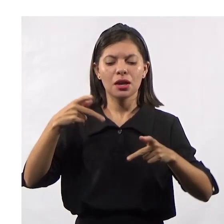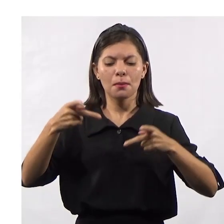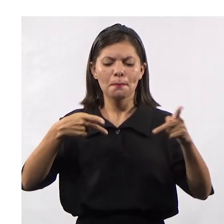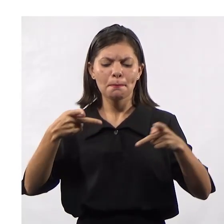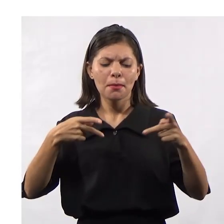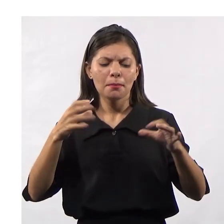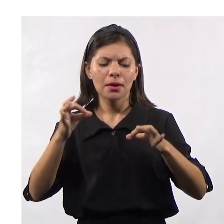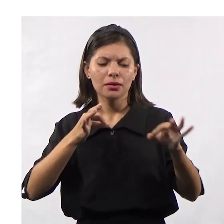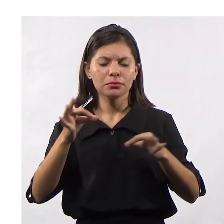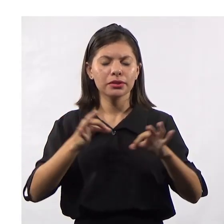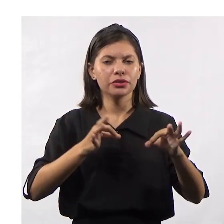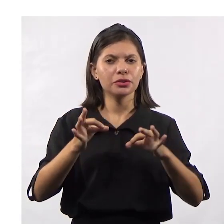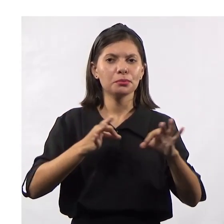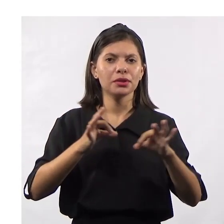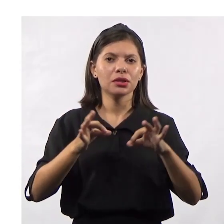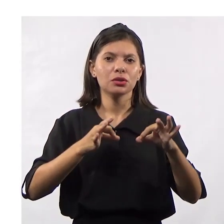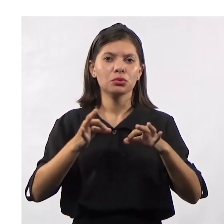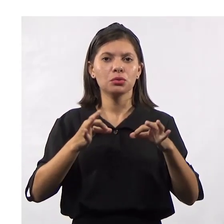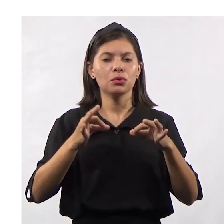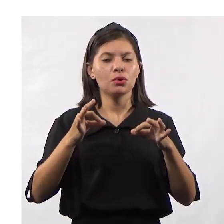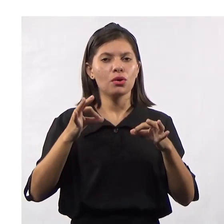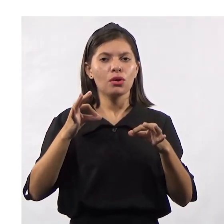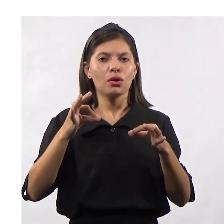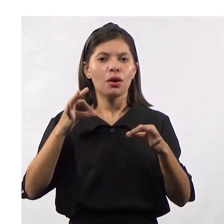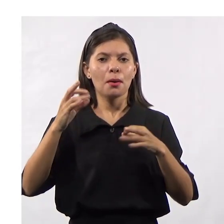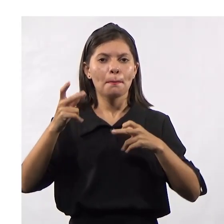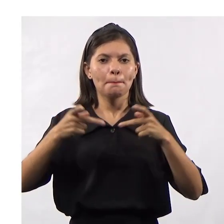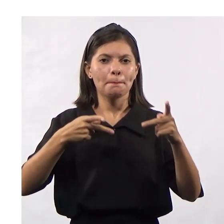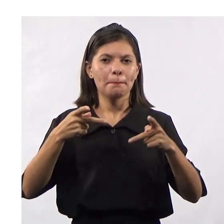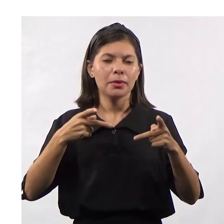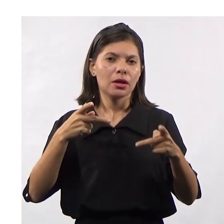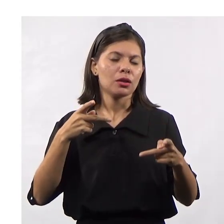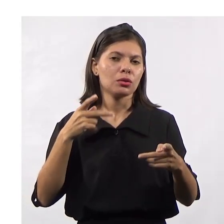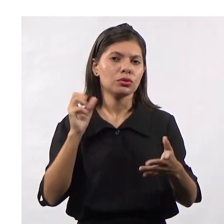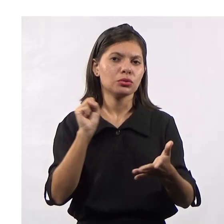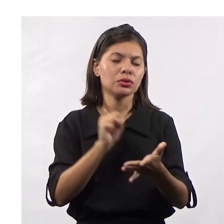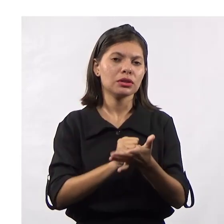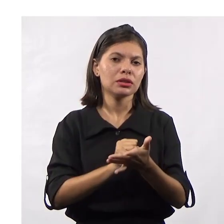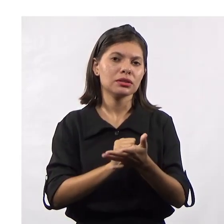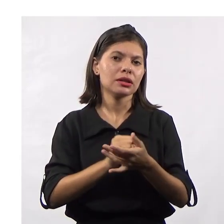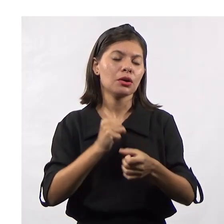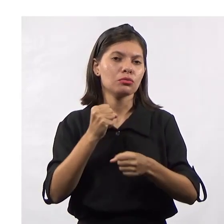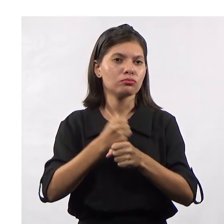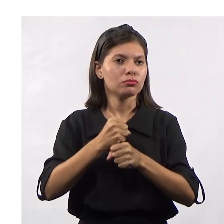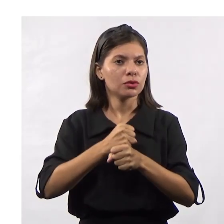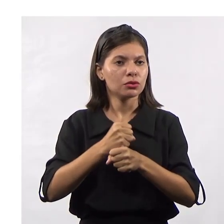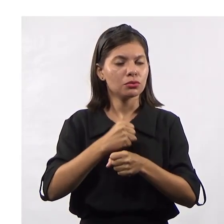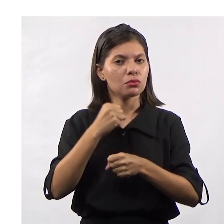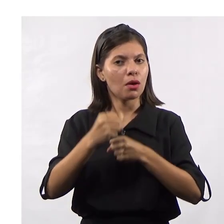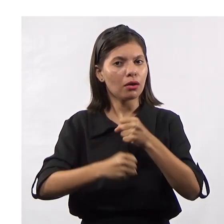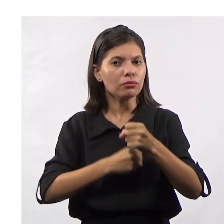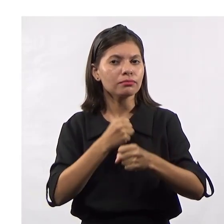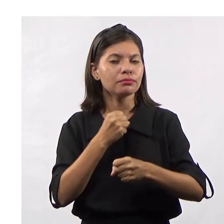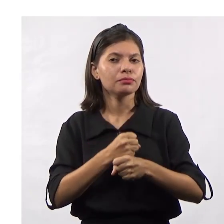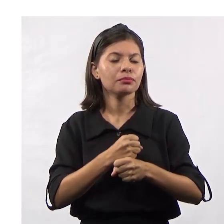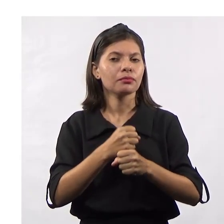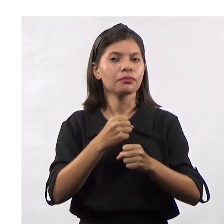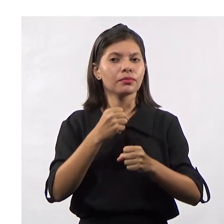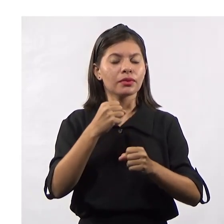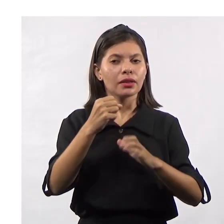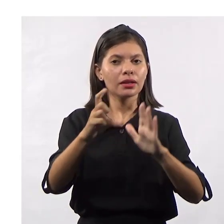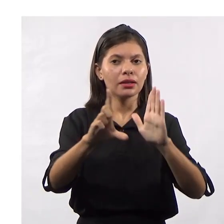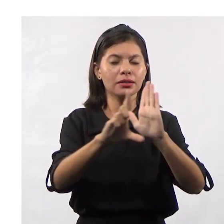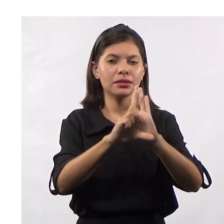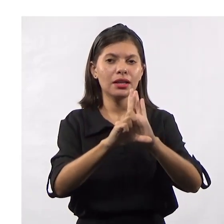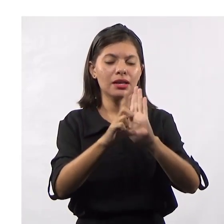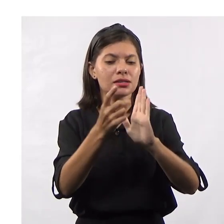planejamento tem que compatibilizar com o plano de contratação anual e com as leis orçamentárias. Isso tudo aqui vocês